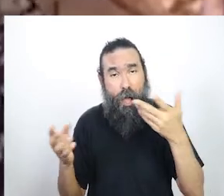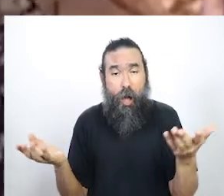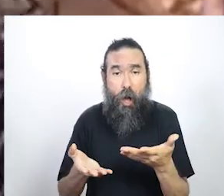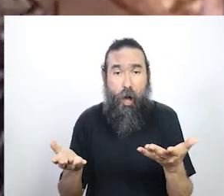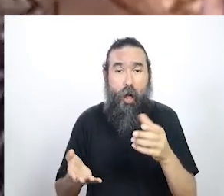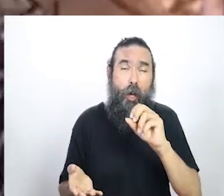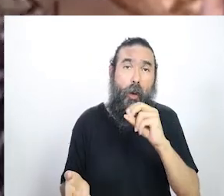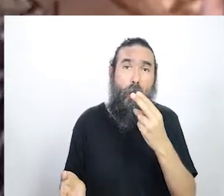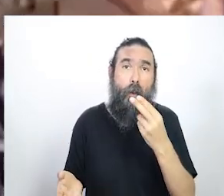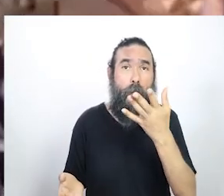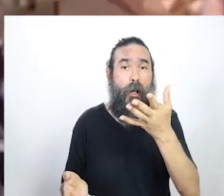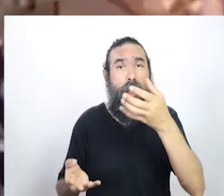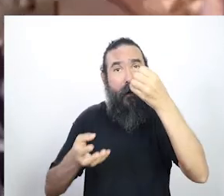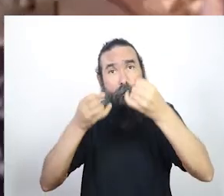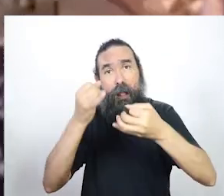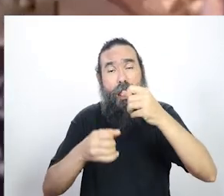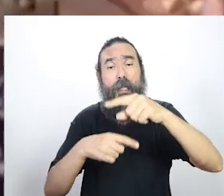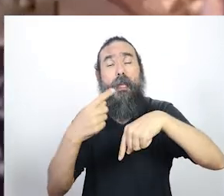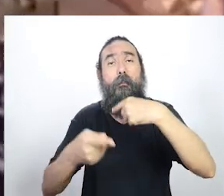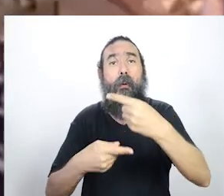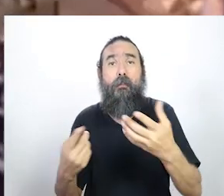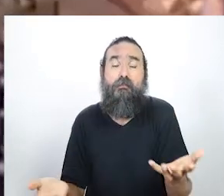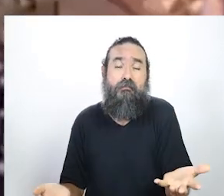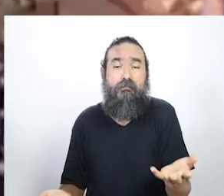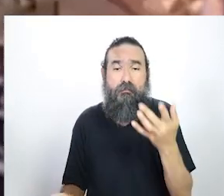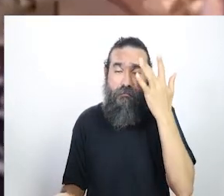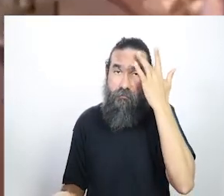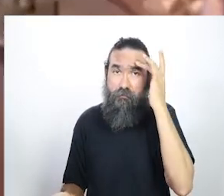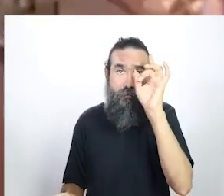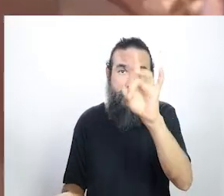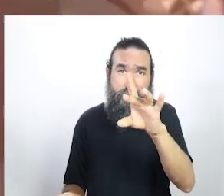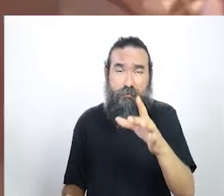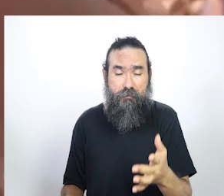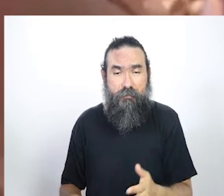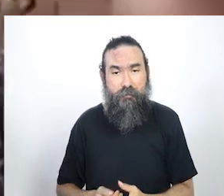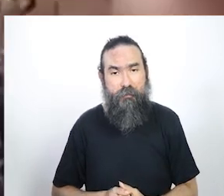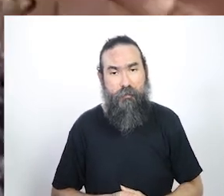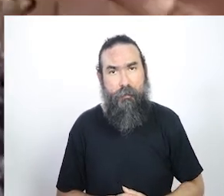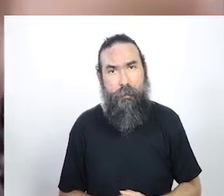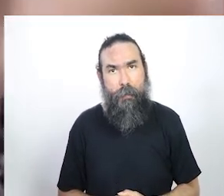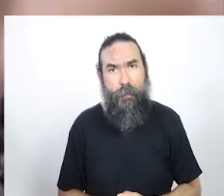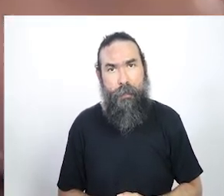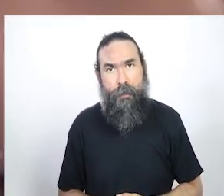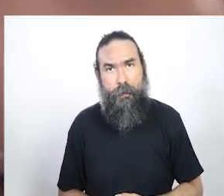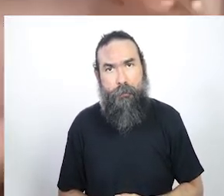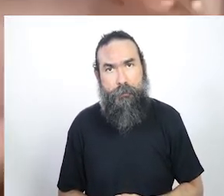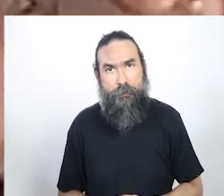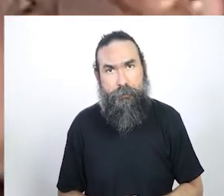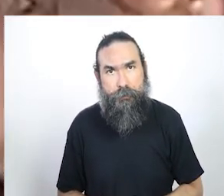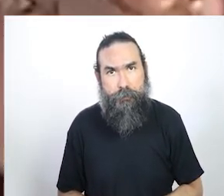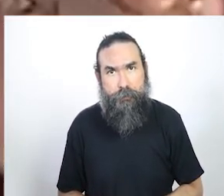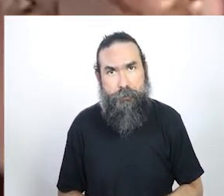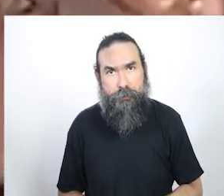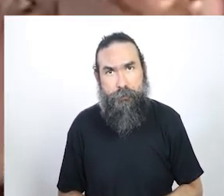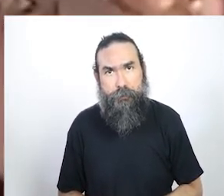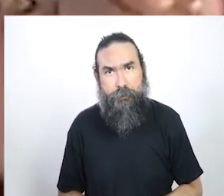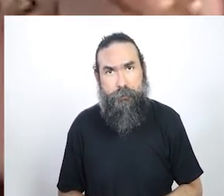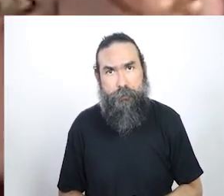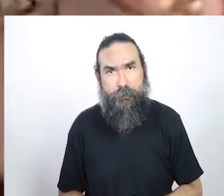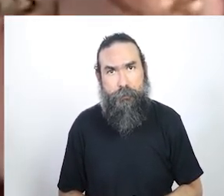falar agora ou depois. Se você prefere esperar, a gente dá sequência aqui, você volta.